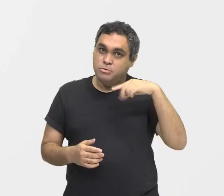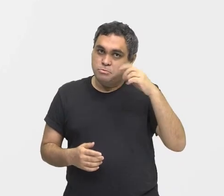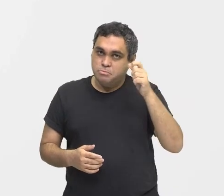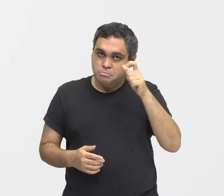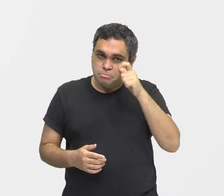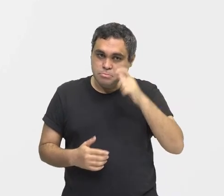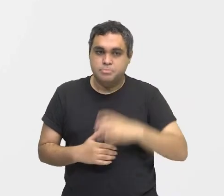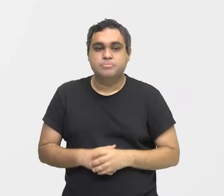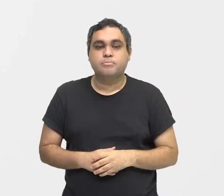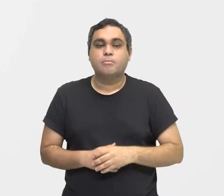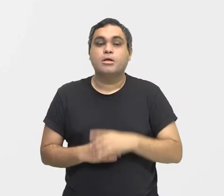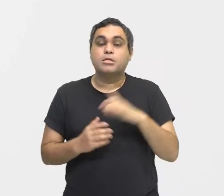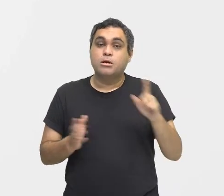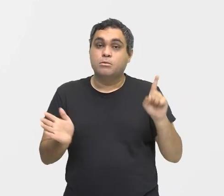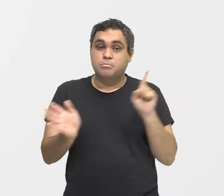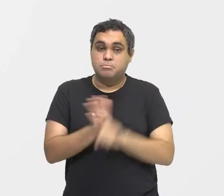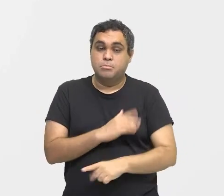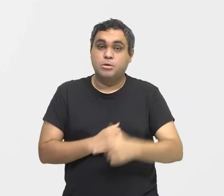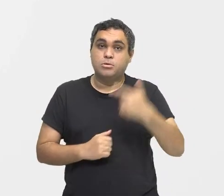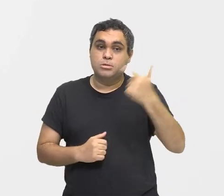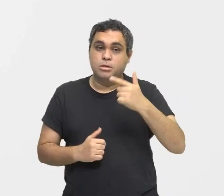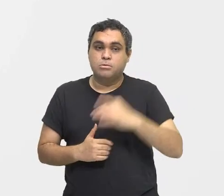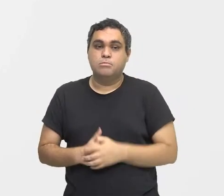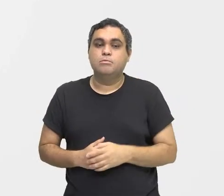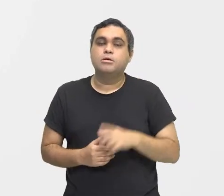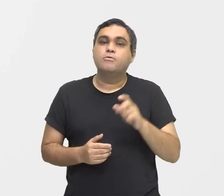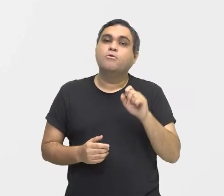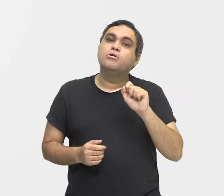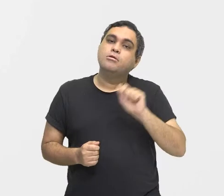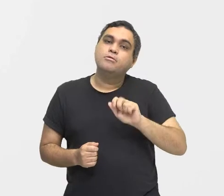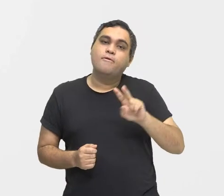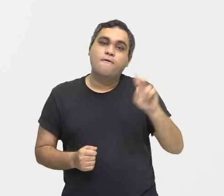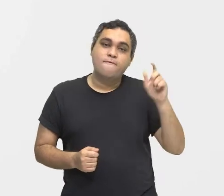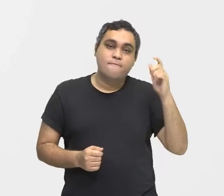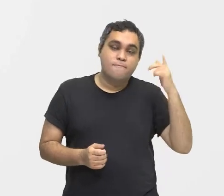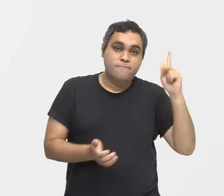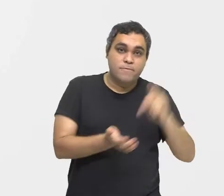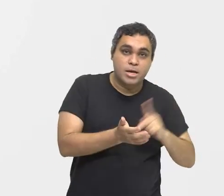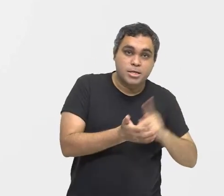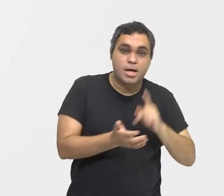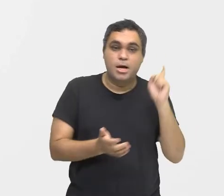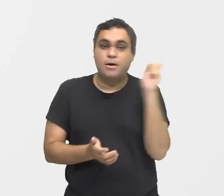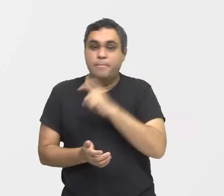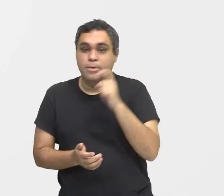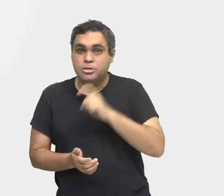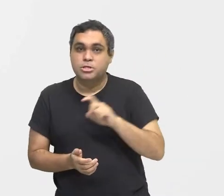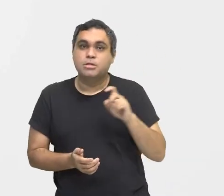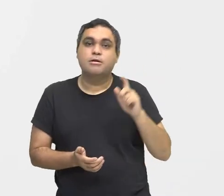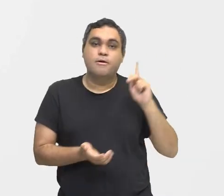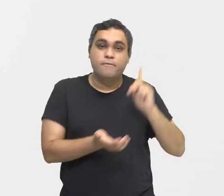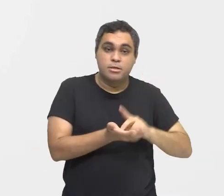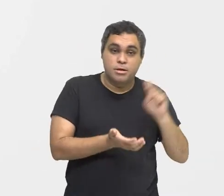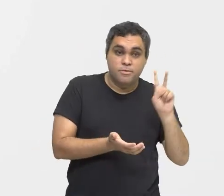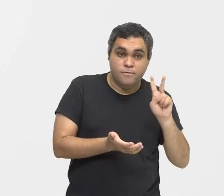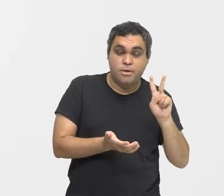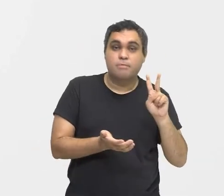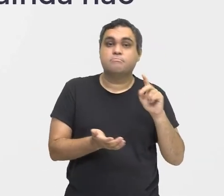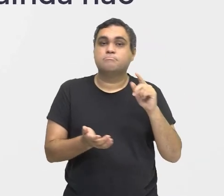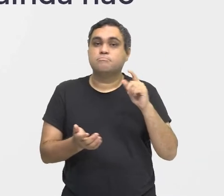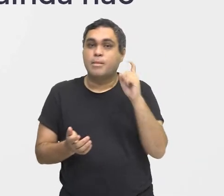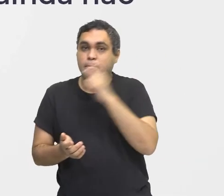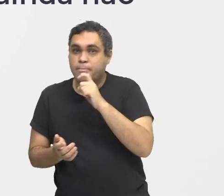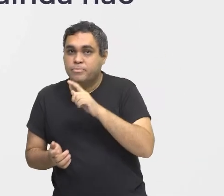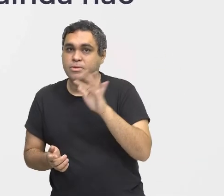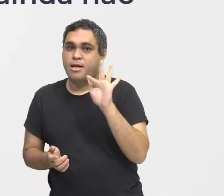quero que vocês assinalem V para as afirmações verdadeiras e F para as falsas. A respeito da economia brasileira, aí vocês vão ter